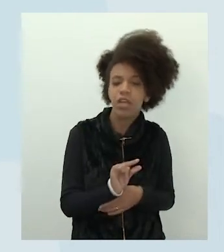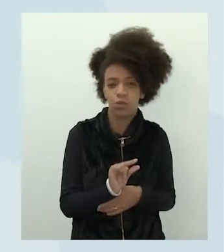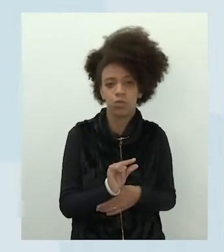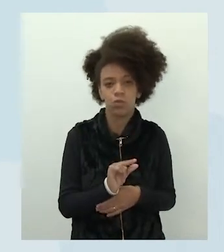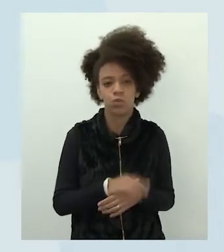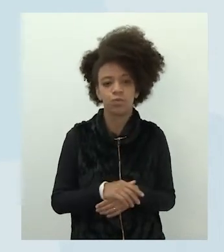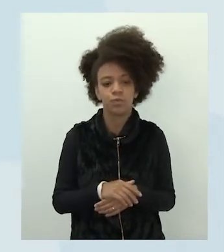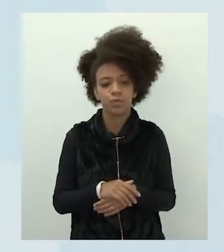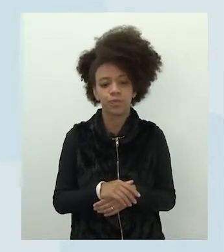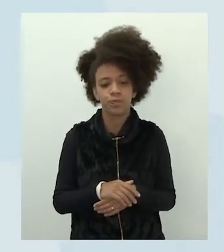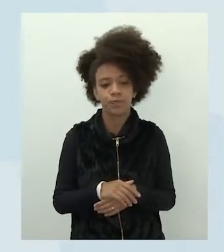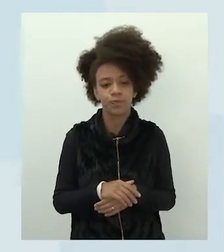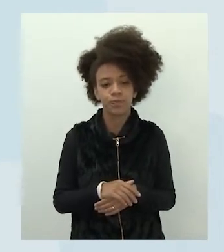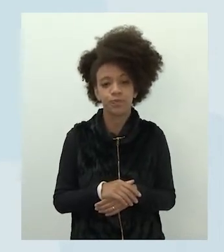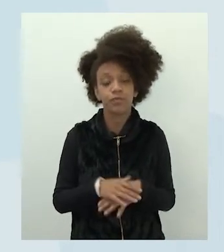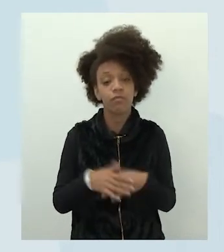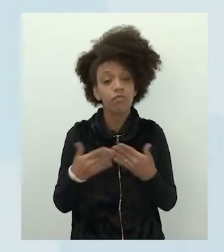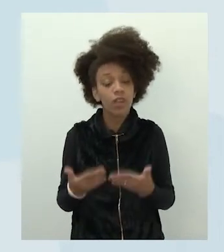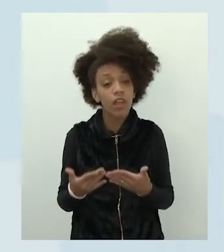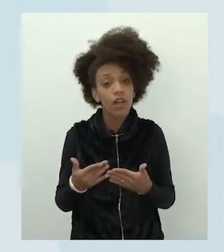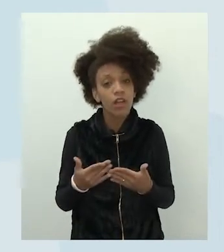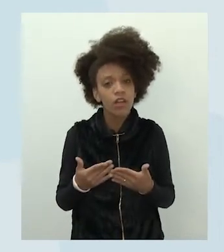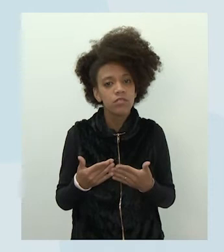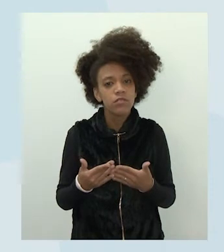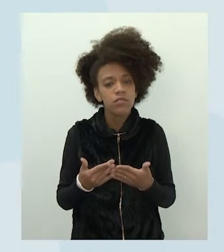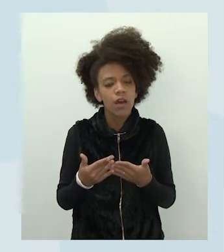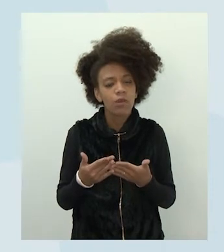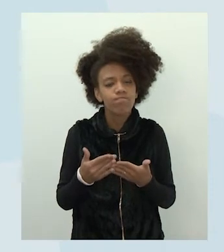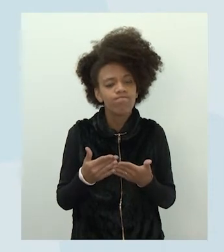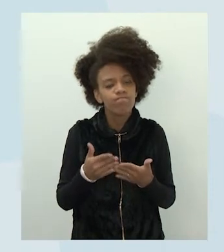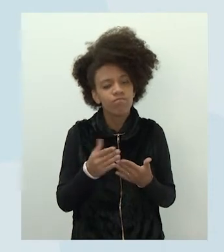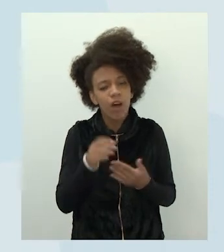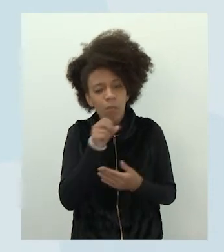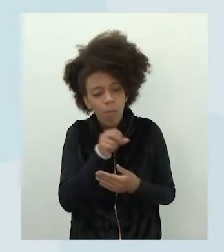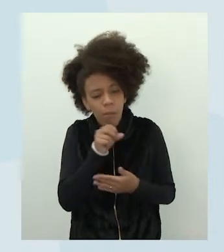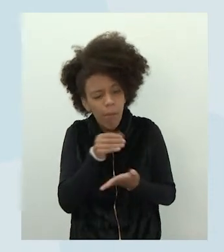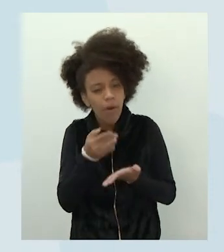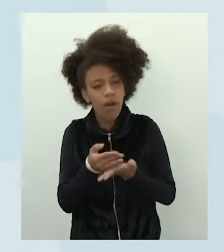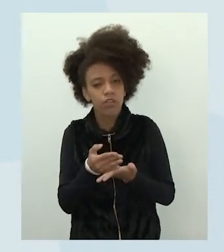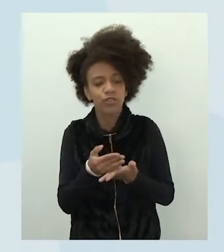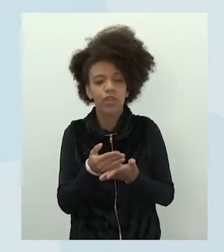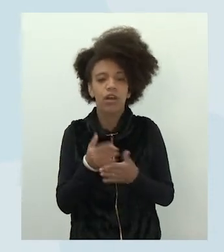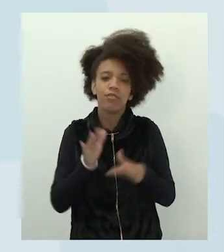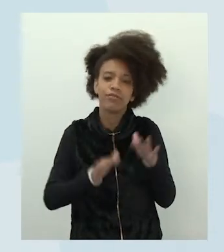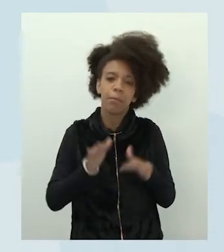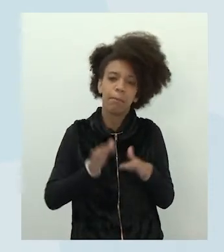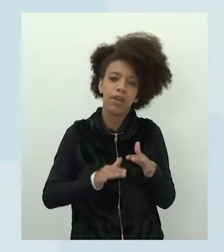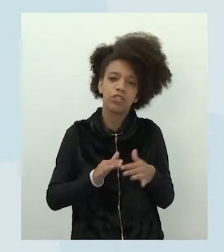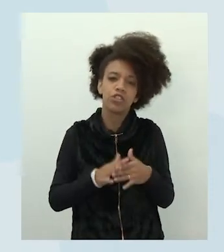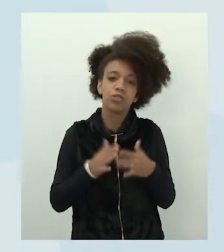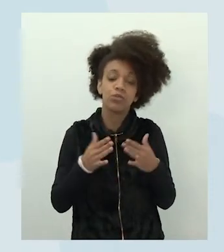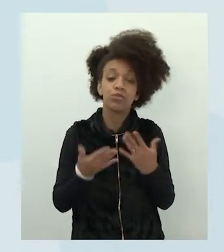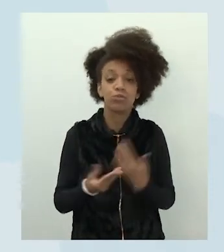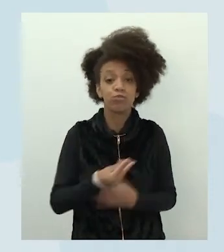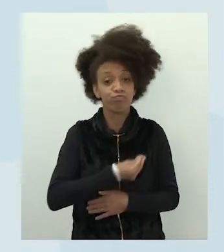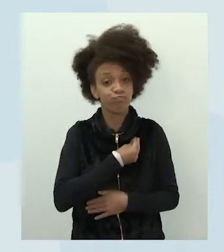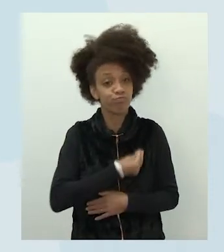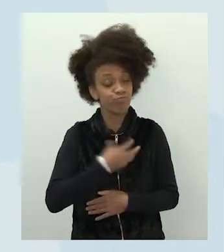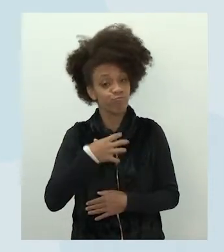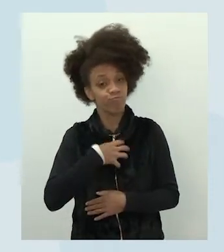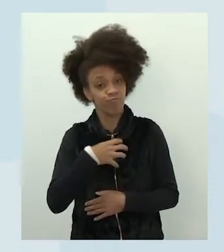valor. E uma grande parte do envelhecimento depende do estilo de vida e